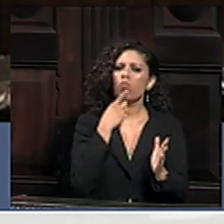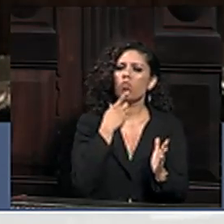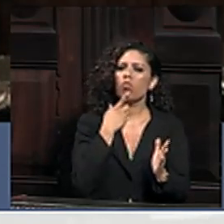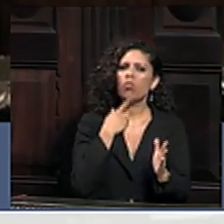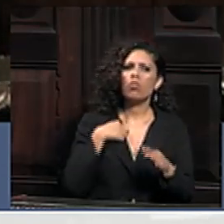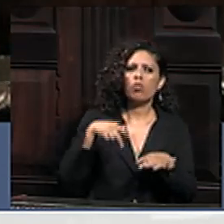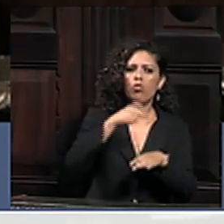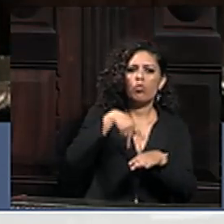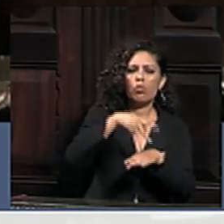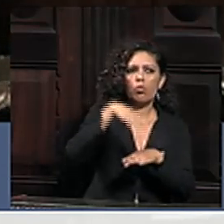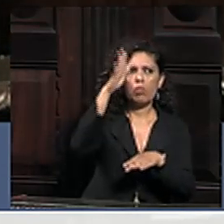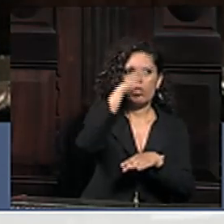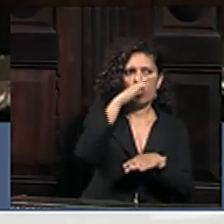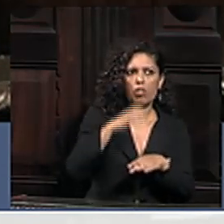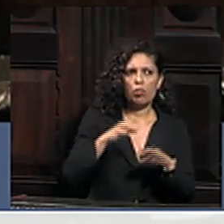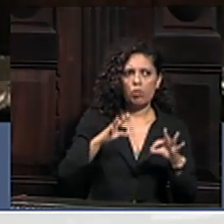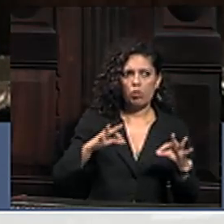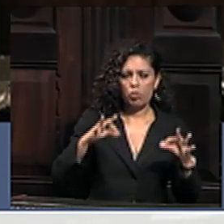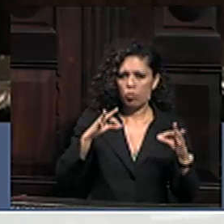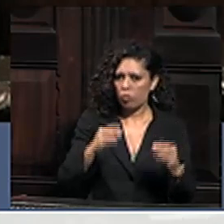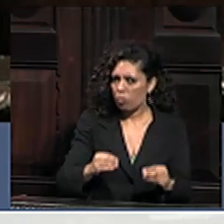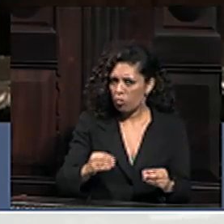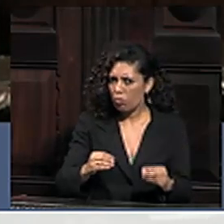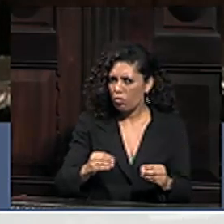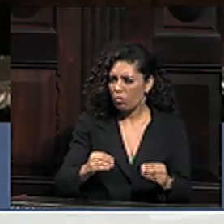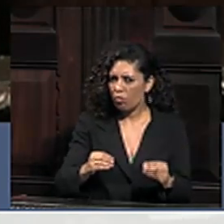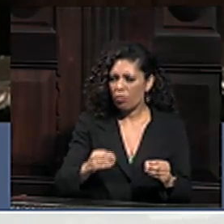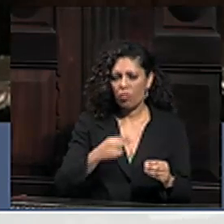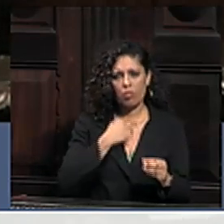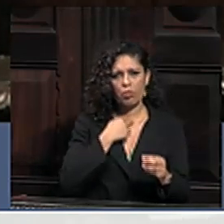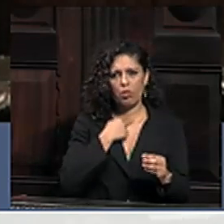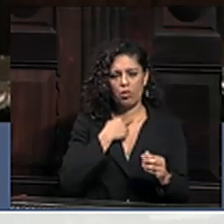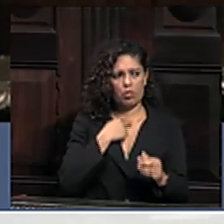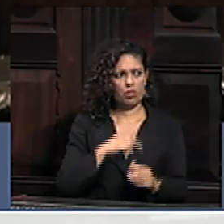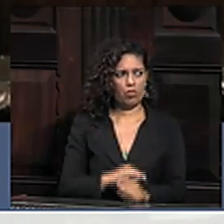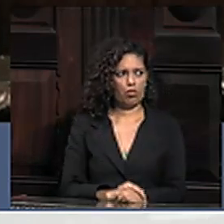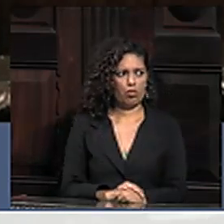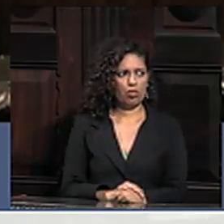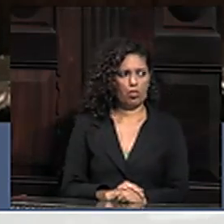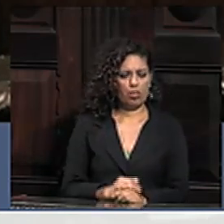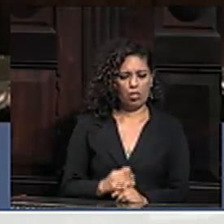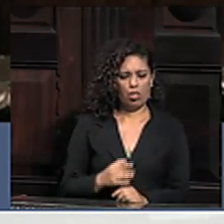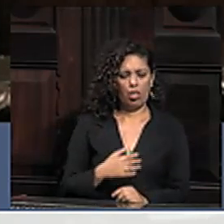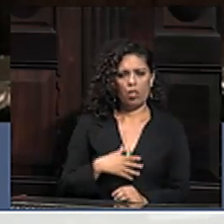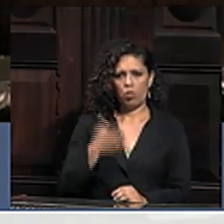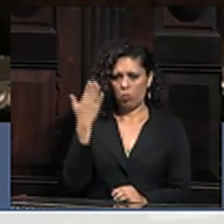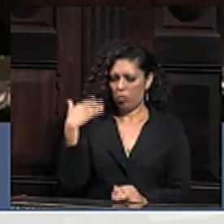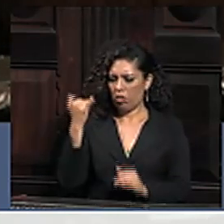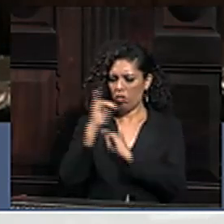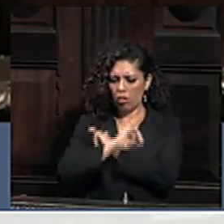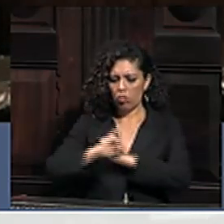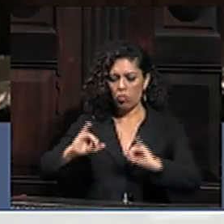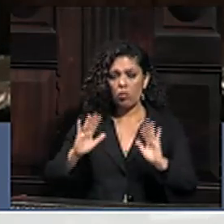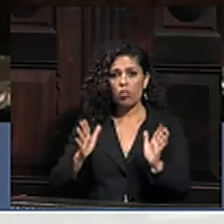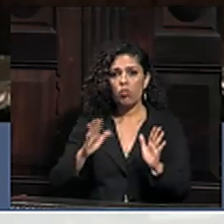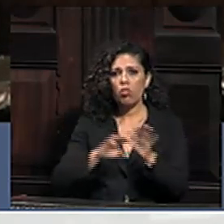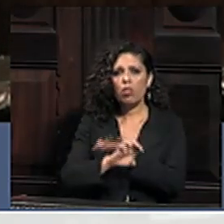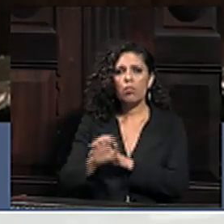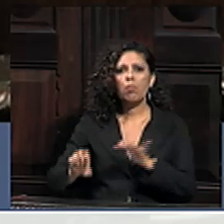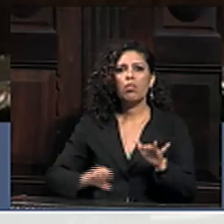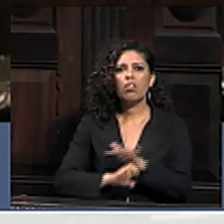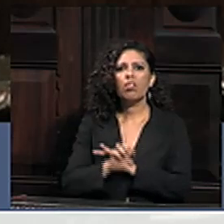Ora, se havia ou se há dirigentes de empresas brasileiras